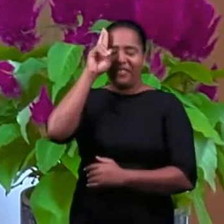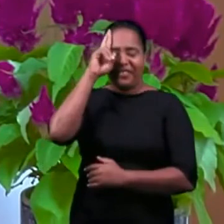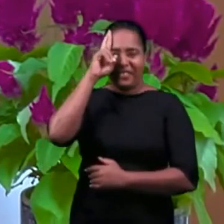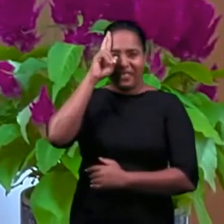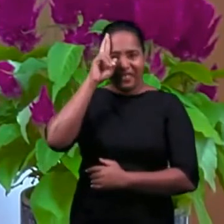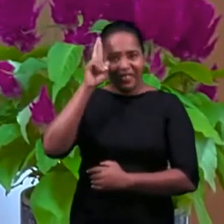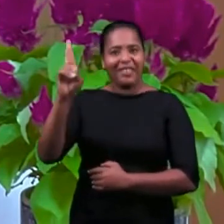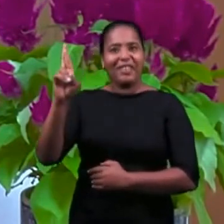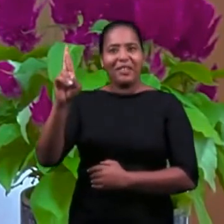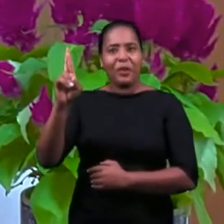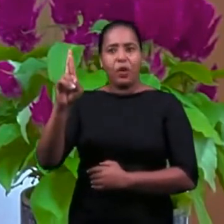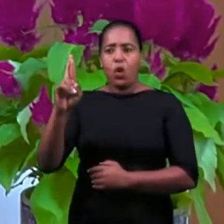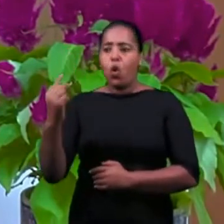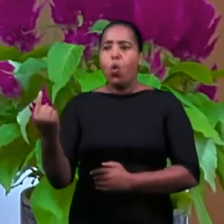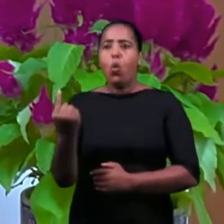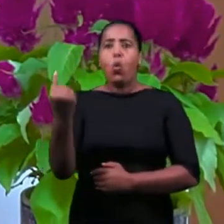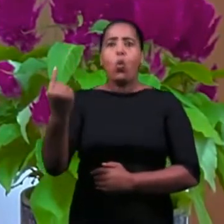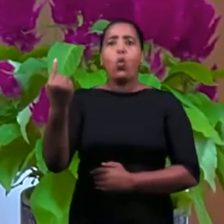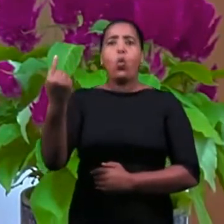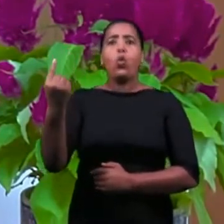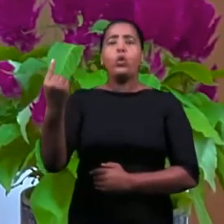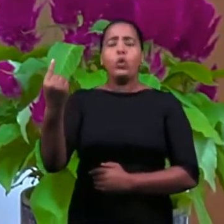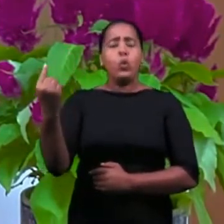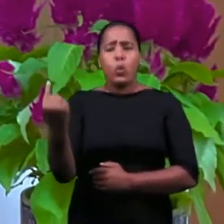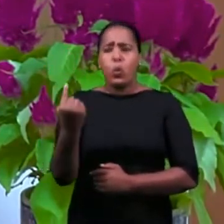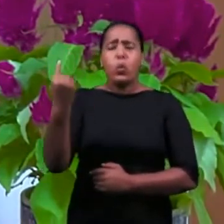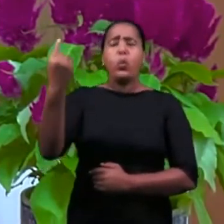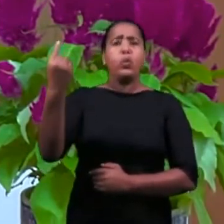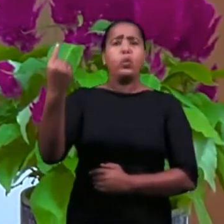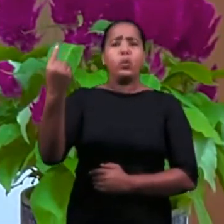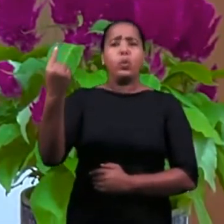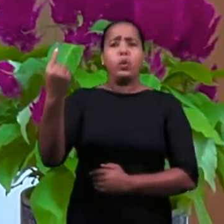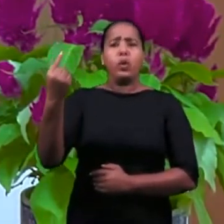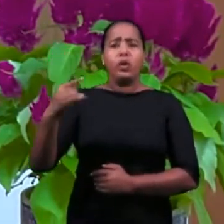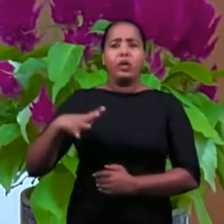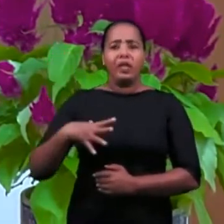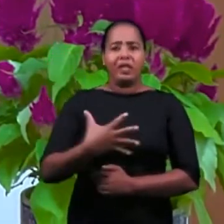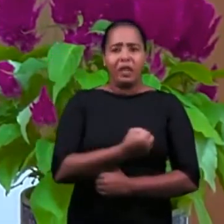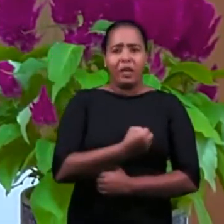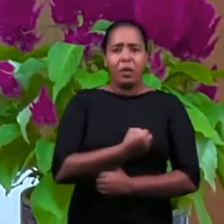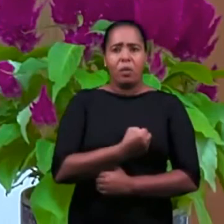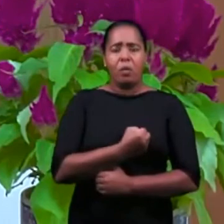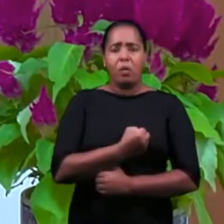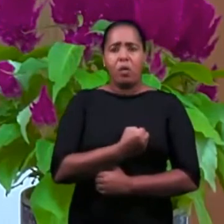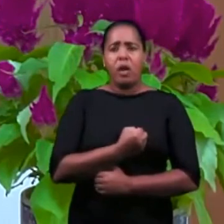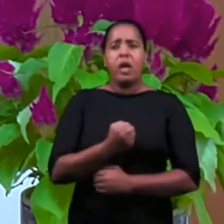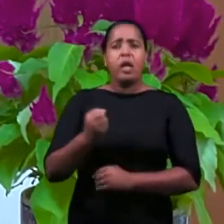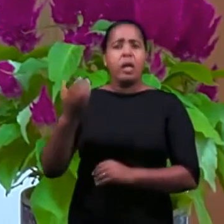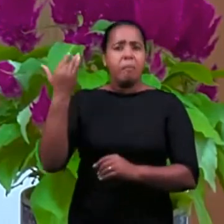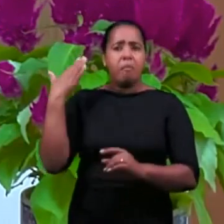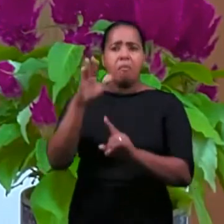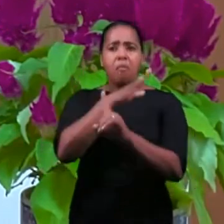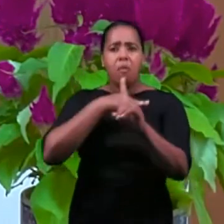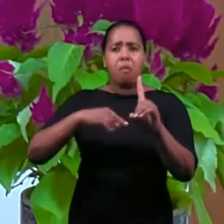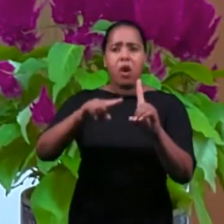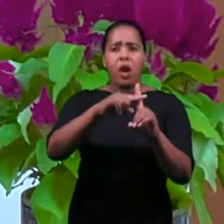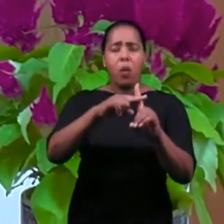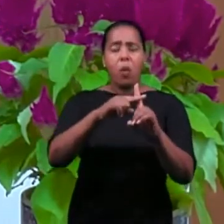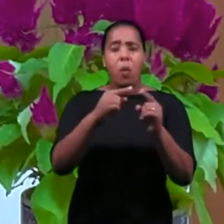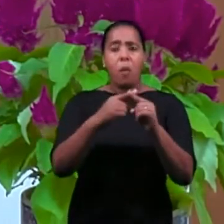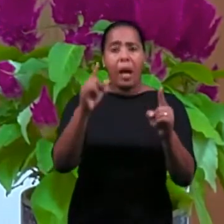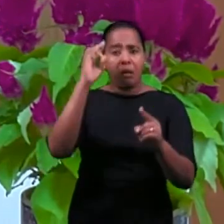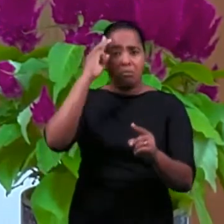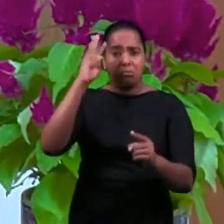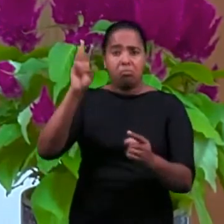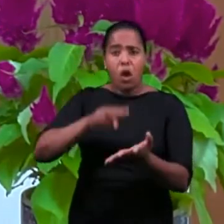o nosso único e suficiente Salvador. Aquele que morreu na cruz do Calvário e ressuscitou